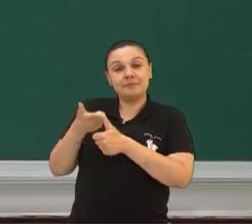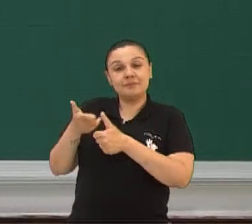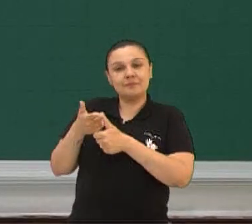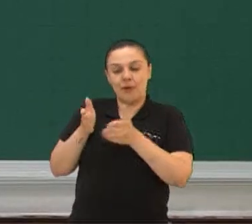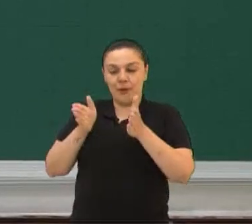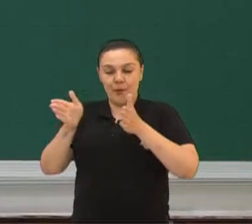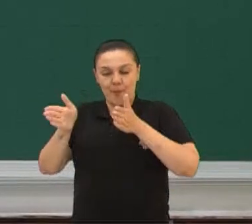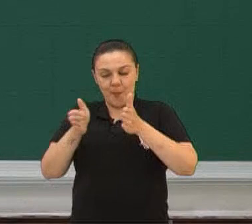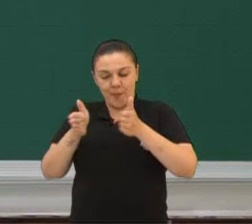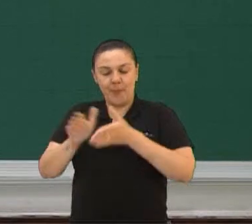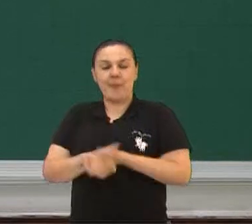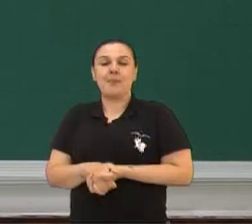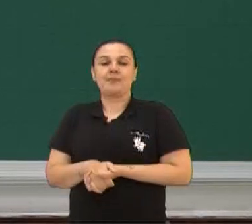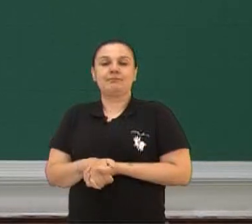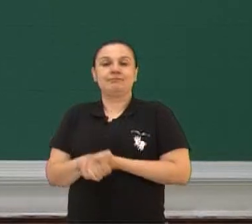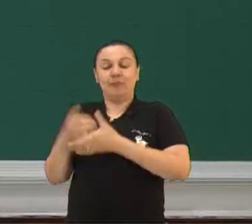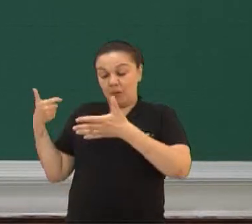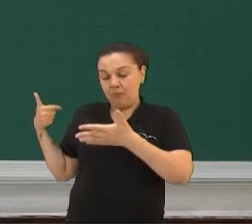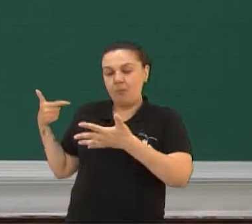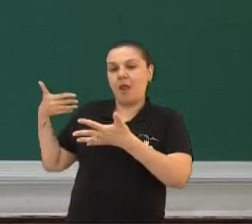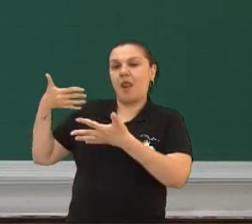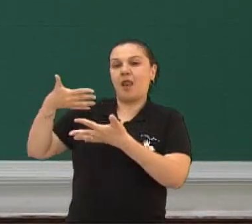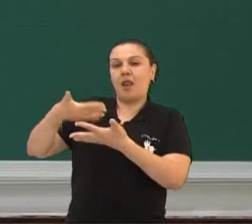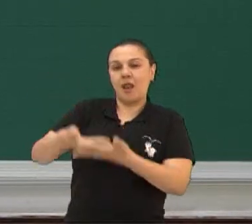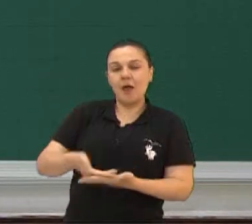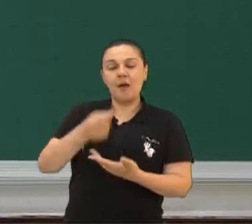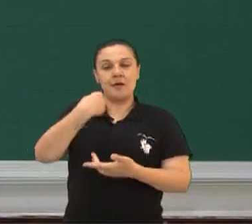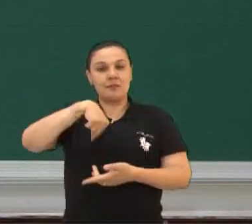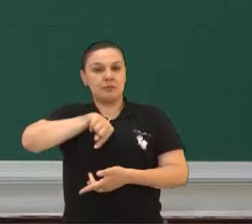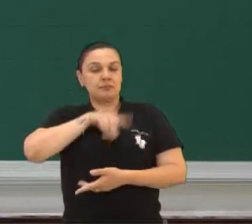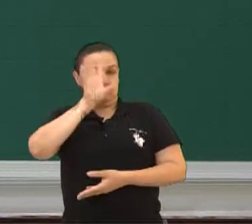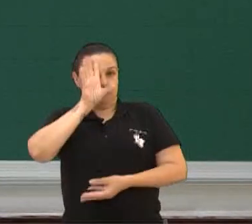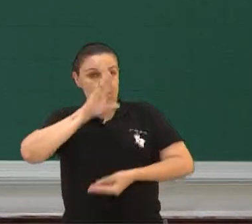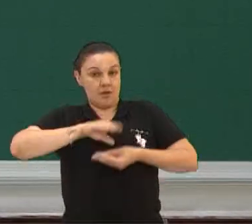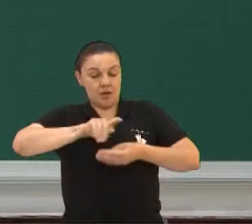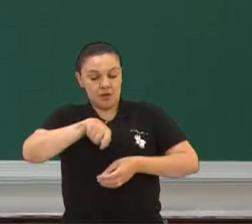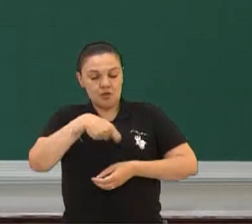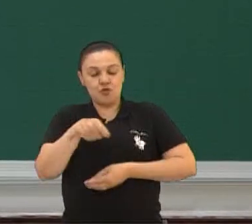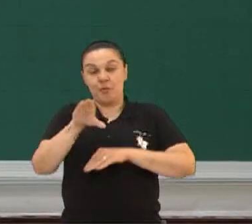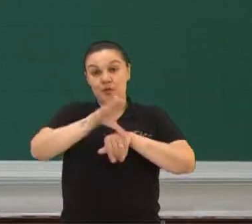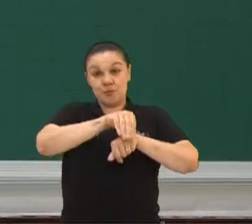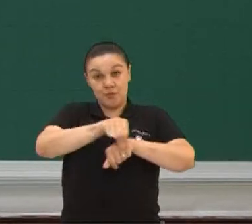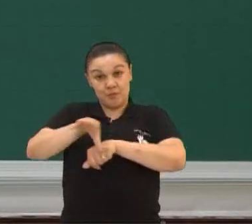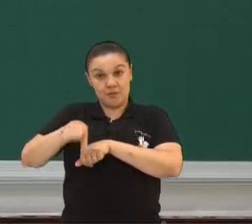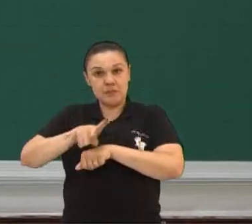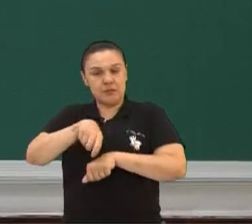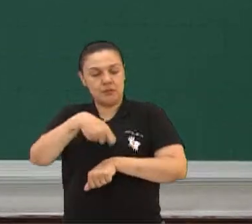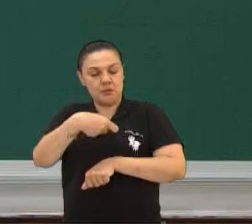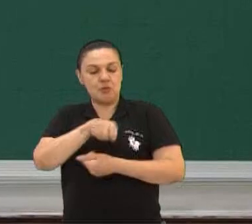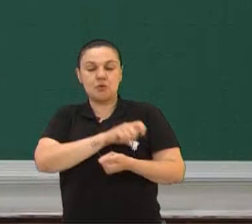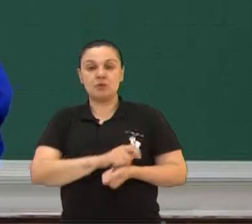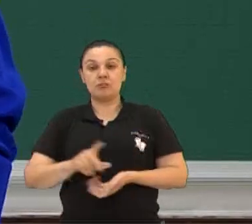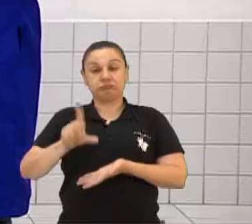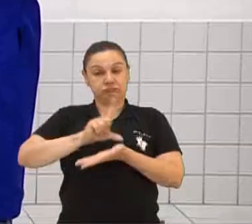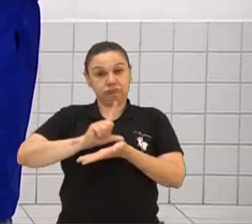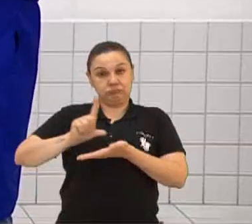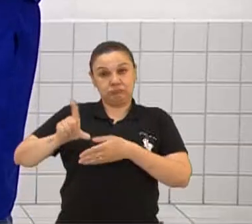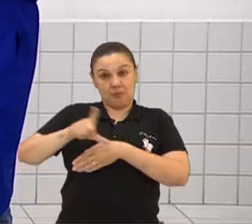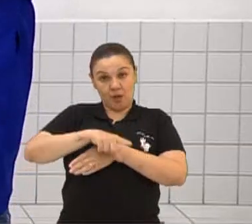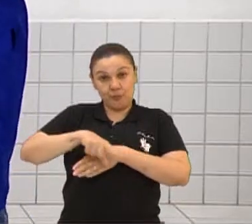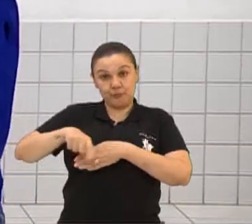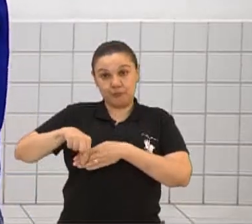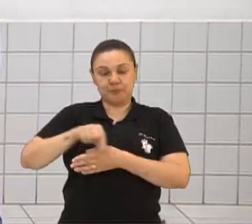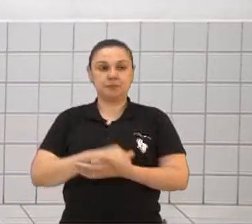fazer uma breve retomada aí para a gente poder aprofundar um pouquinho mais os nossos conhecimentos nesse autor. Professor Luiz, é verdade que